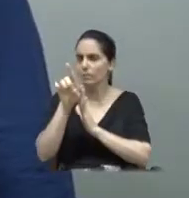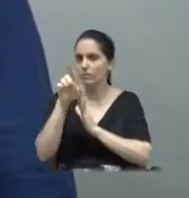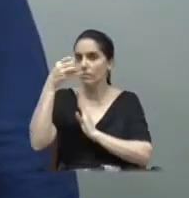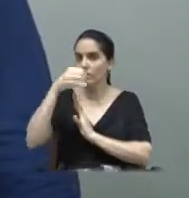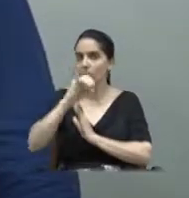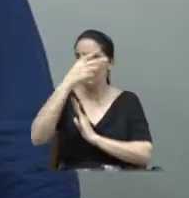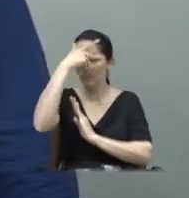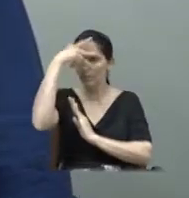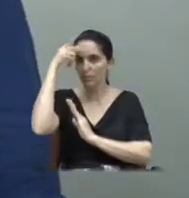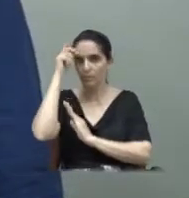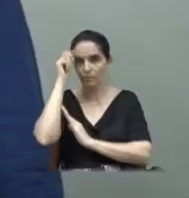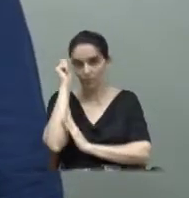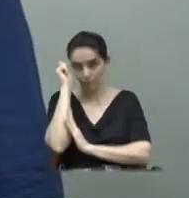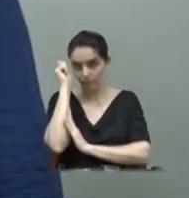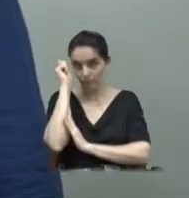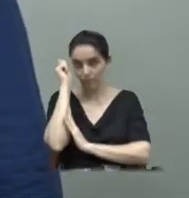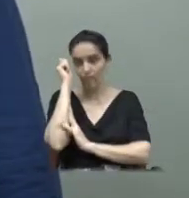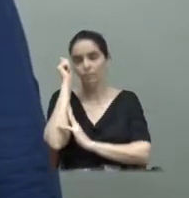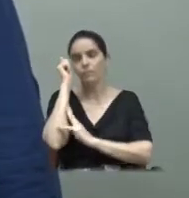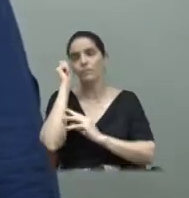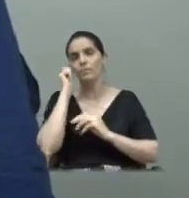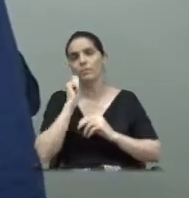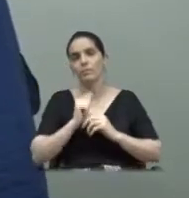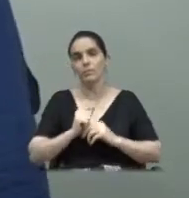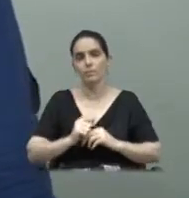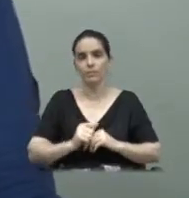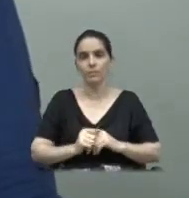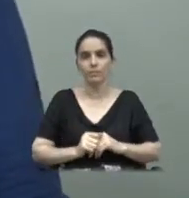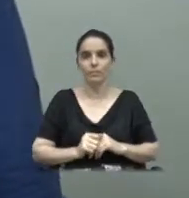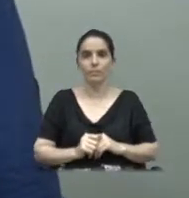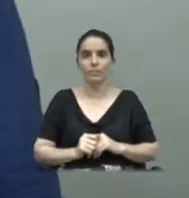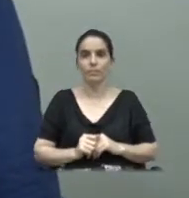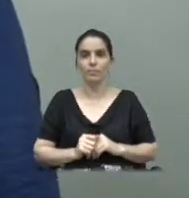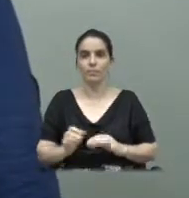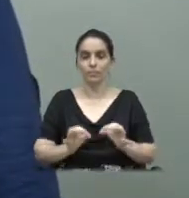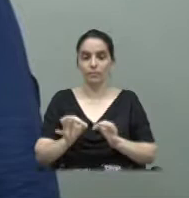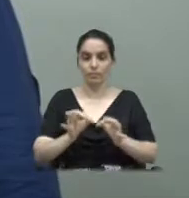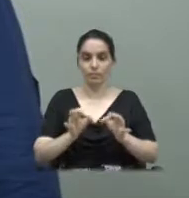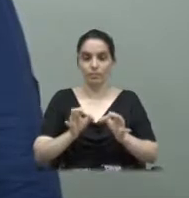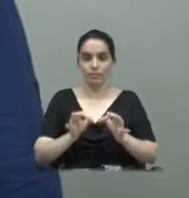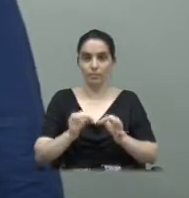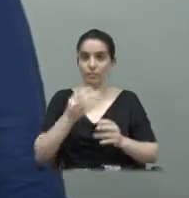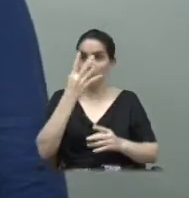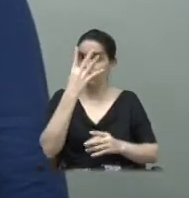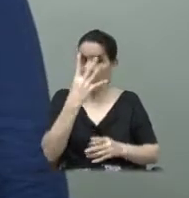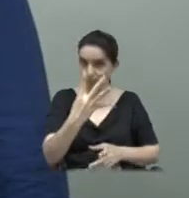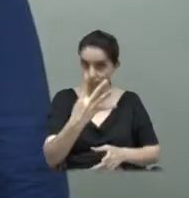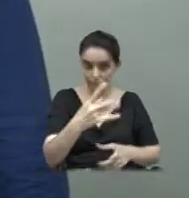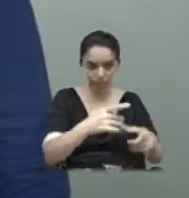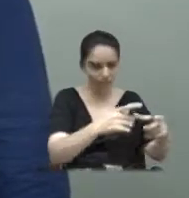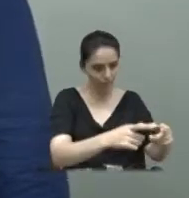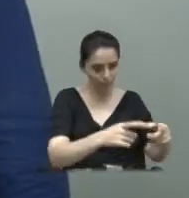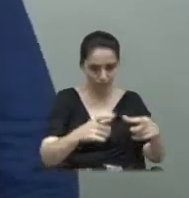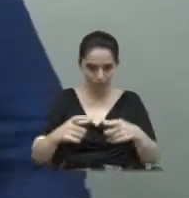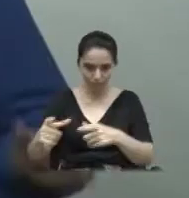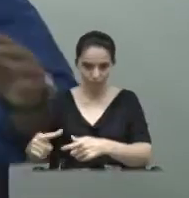prefeitura teria condições de fazer pelo menos uns 4 ecopontos na cidade, sendo um no